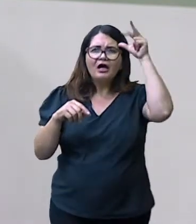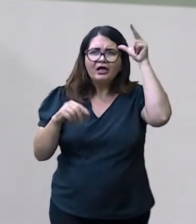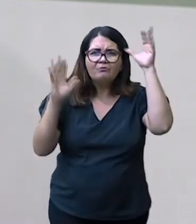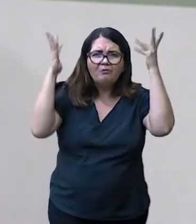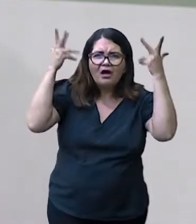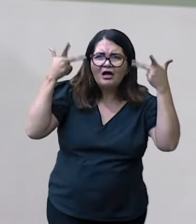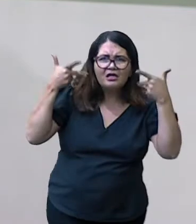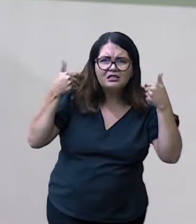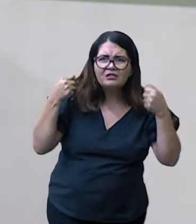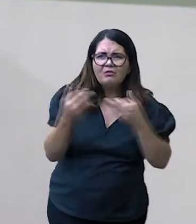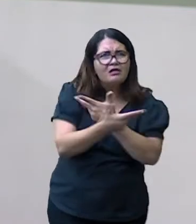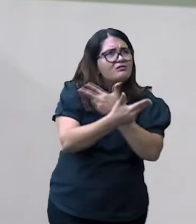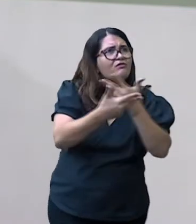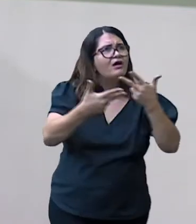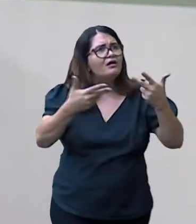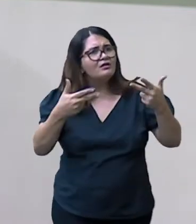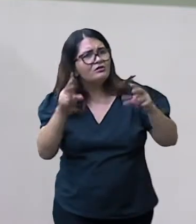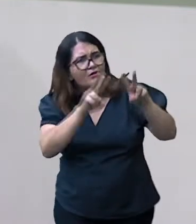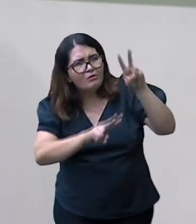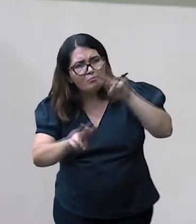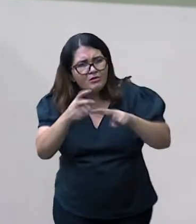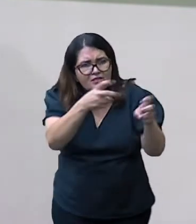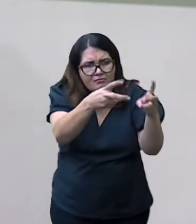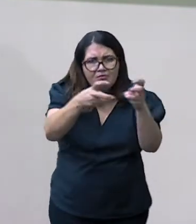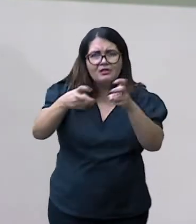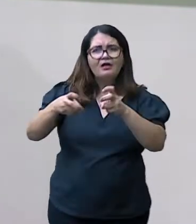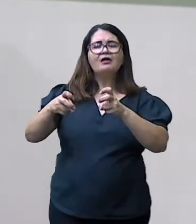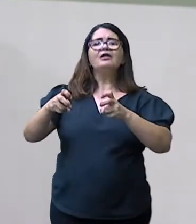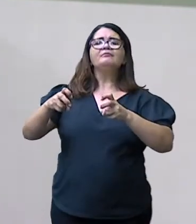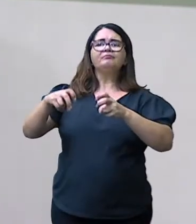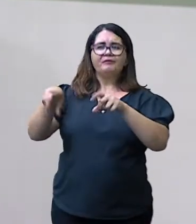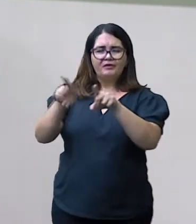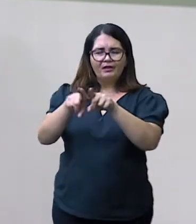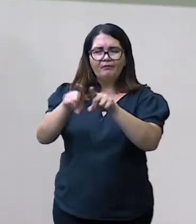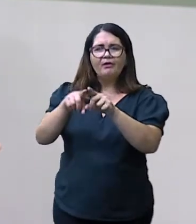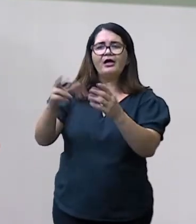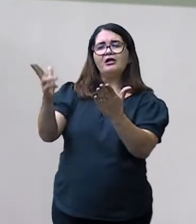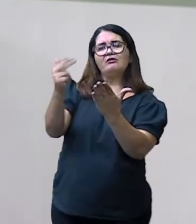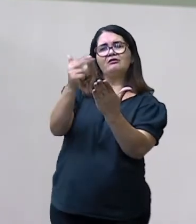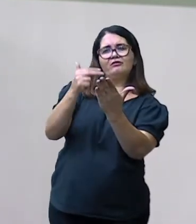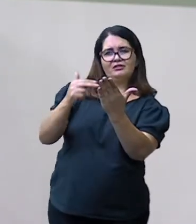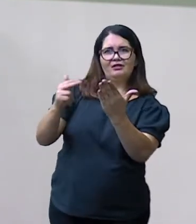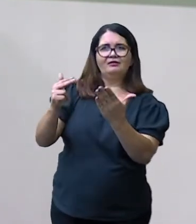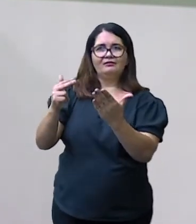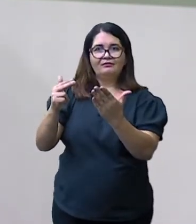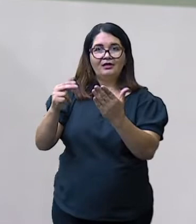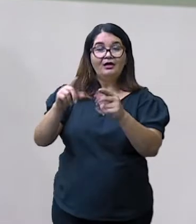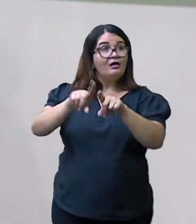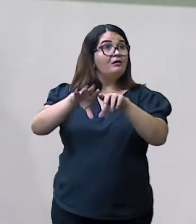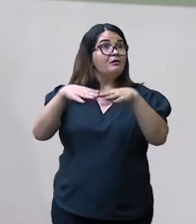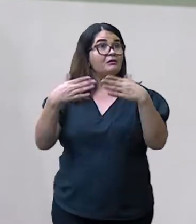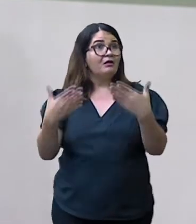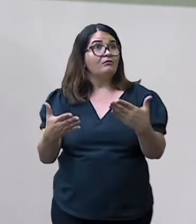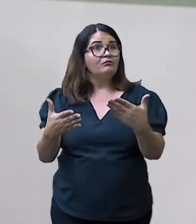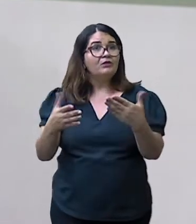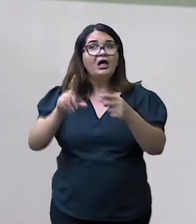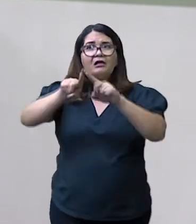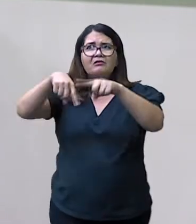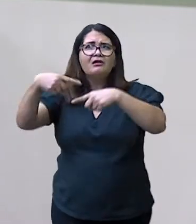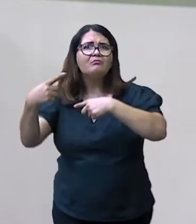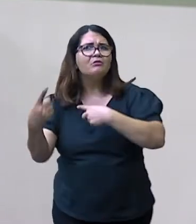gente, mas eu queria ser reconhecida. Então, eu tenho que ter um estilo. Eu não posso ficar só